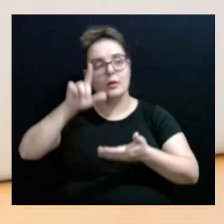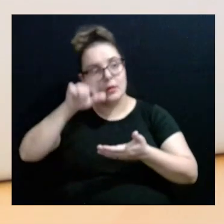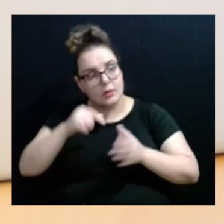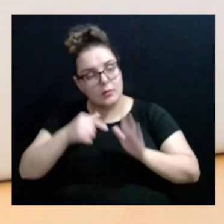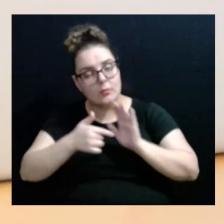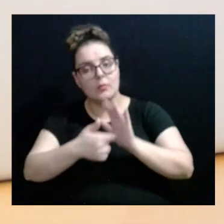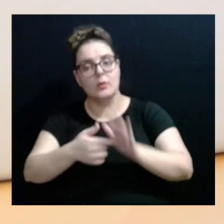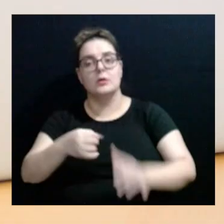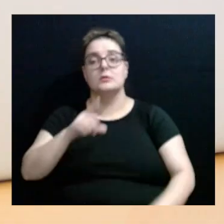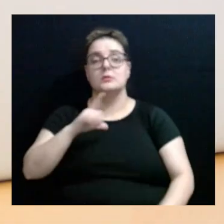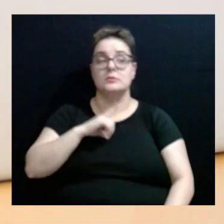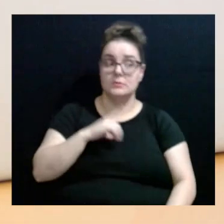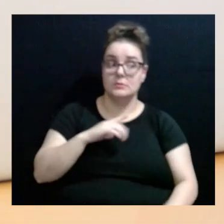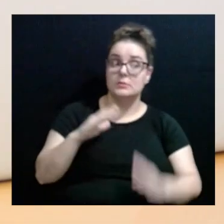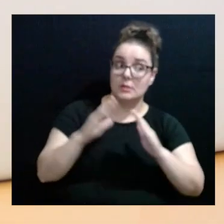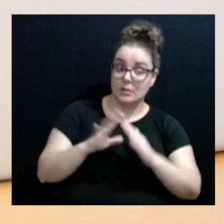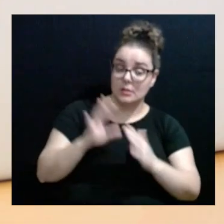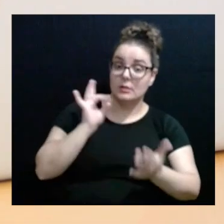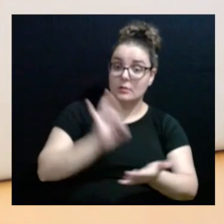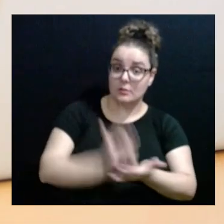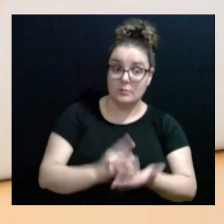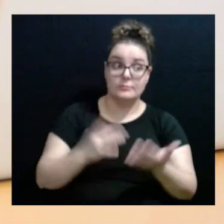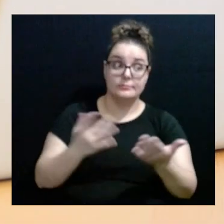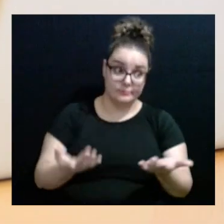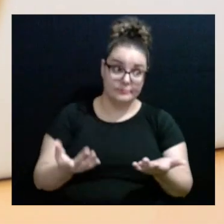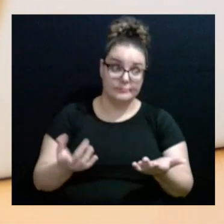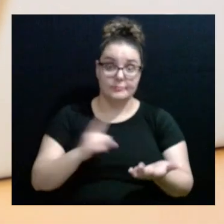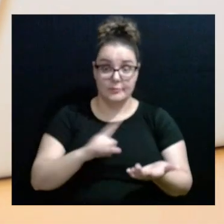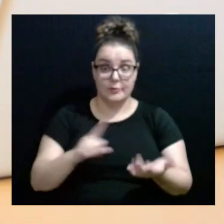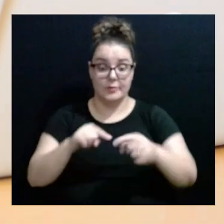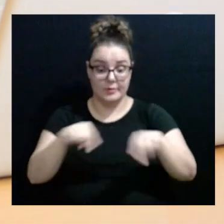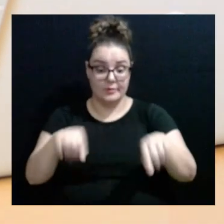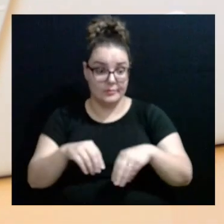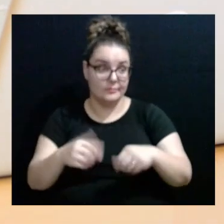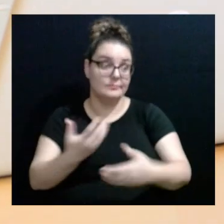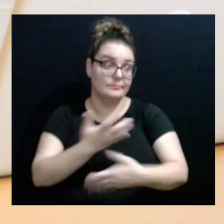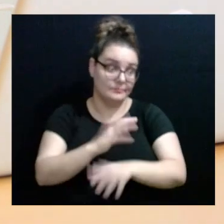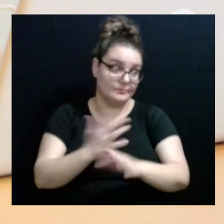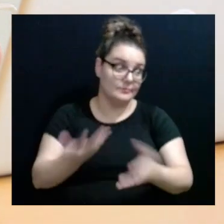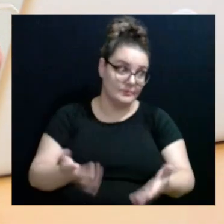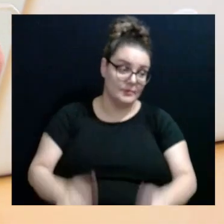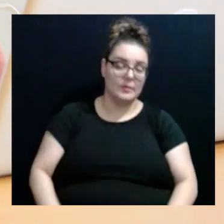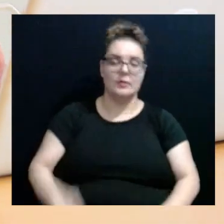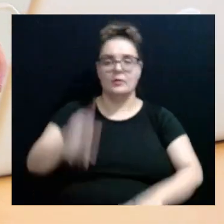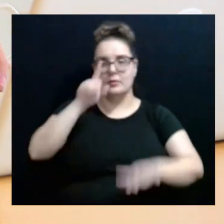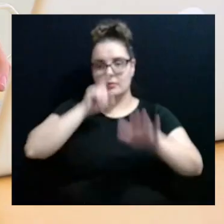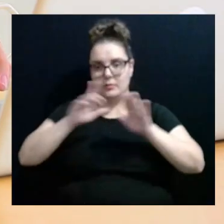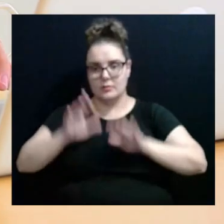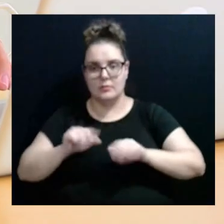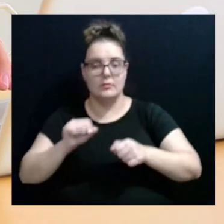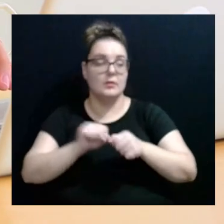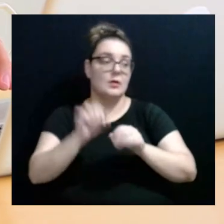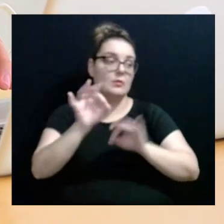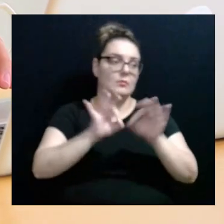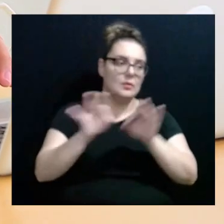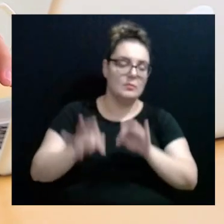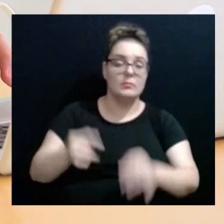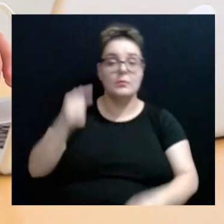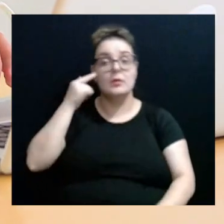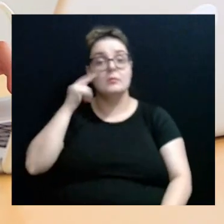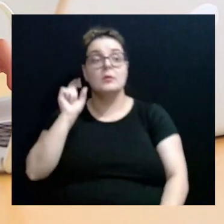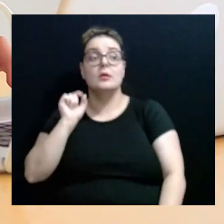ele mostra a foto, se existe aquela casa, se de fato ali não é um terreno vazio. Então, tomar esses cuidados,